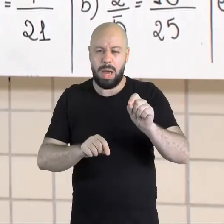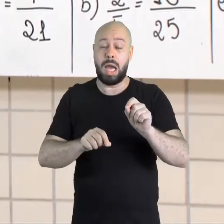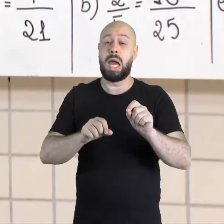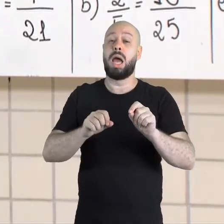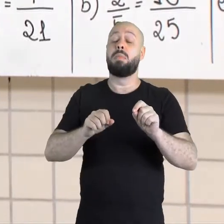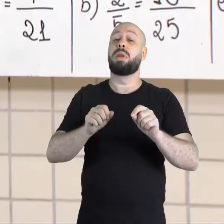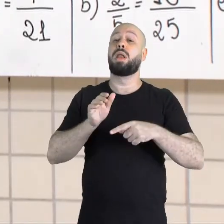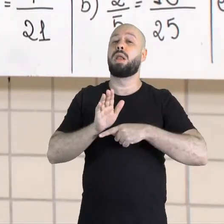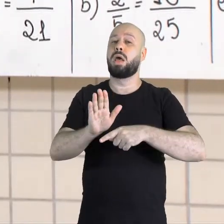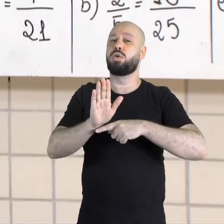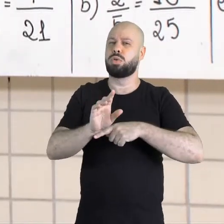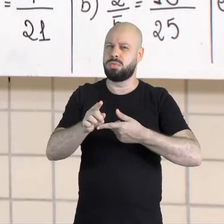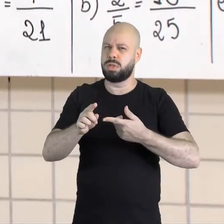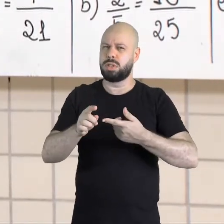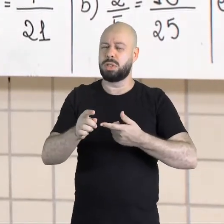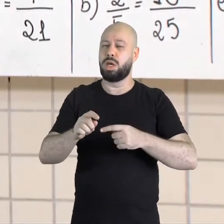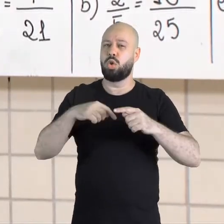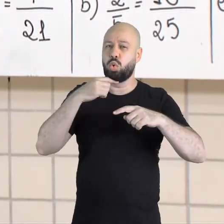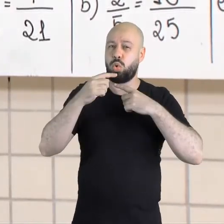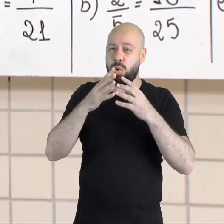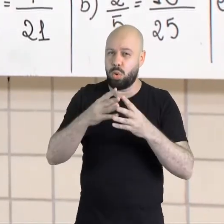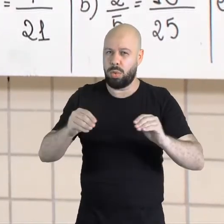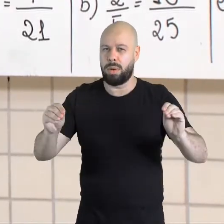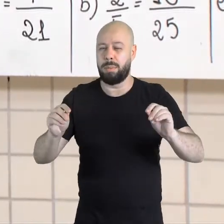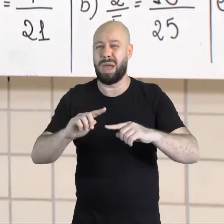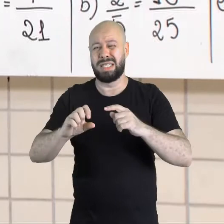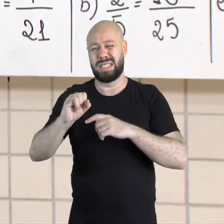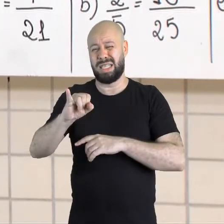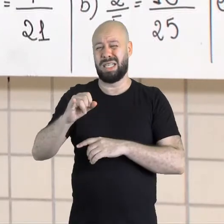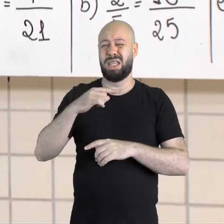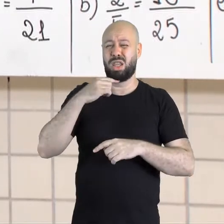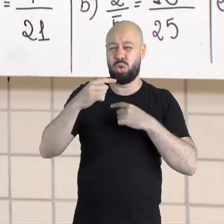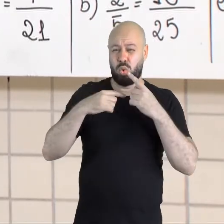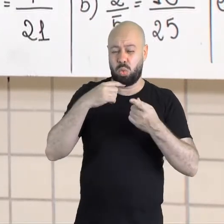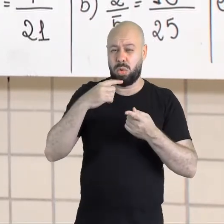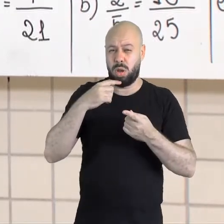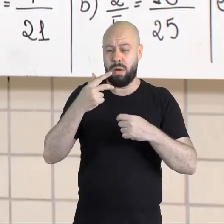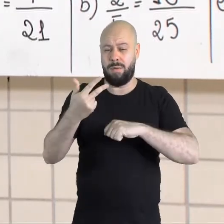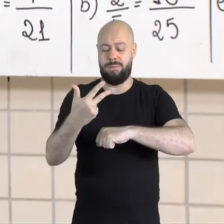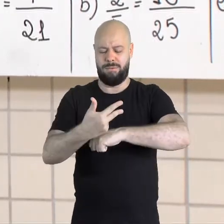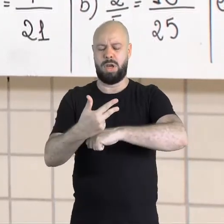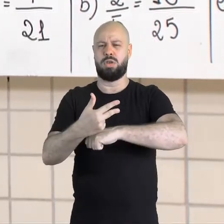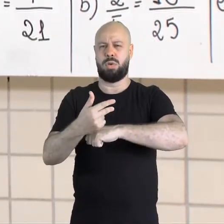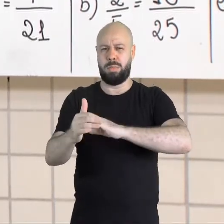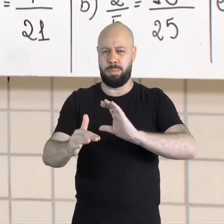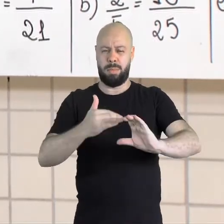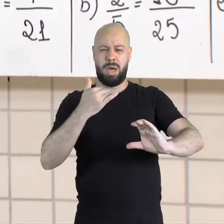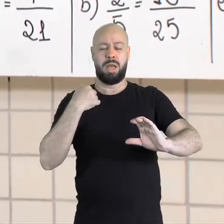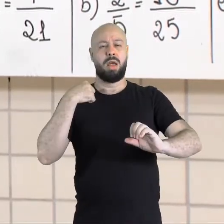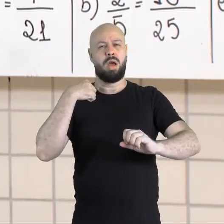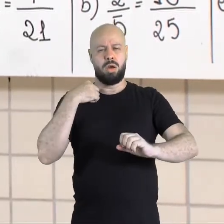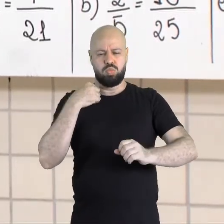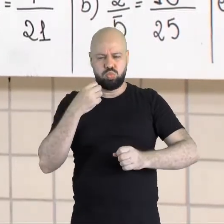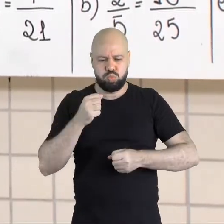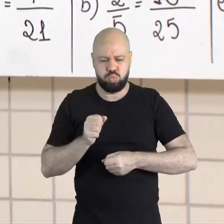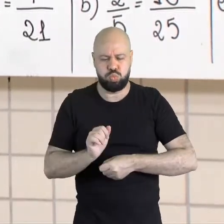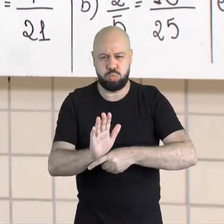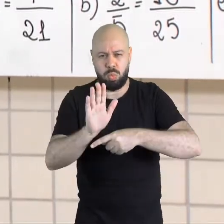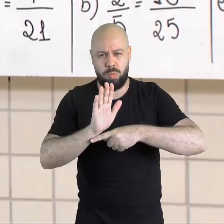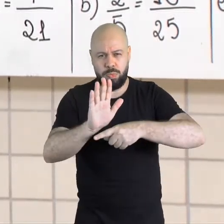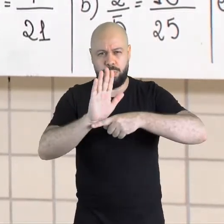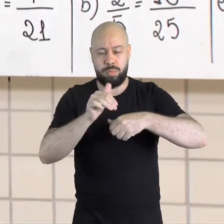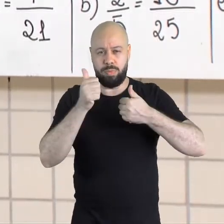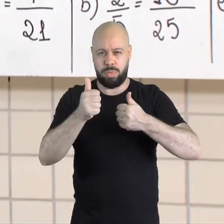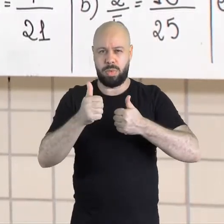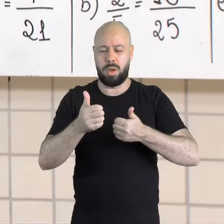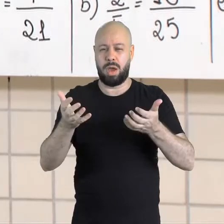dúvida, manda um vídeo para nós, para que nós possamos fazer e tirar as dúvidas de vocês. Porque o que a gente quer é o